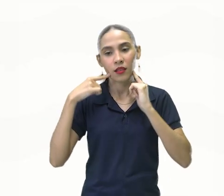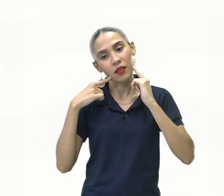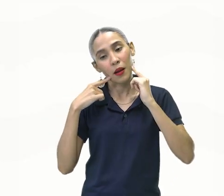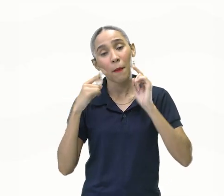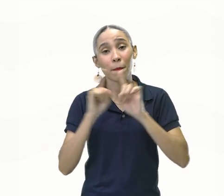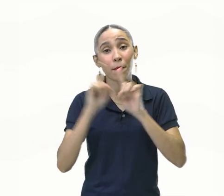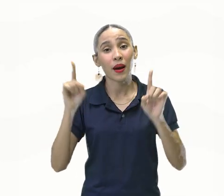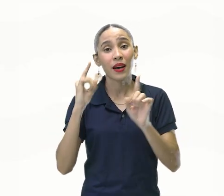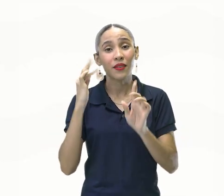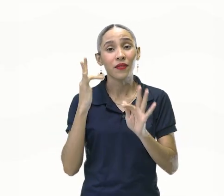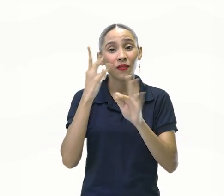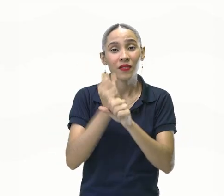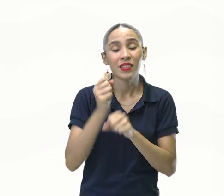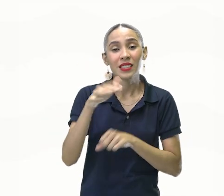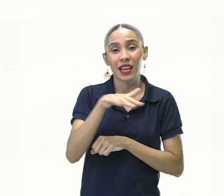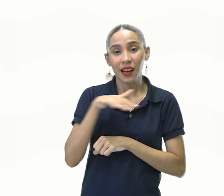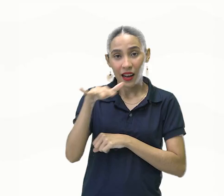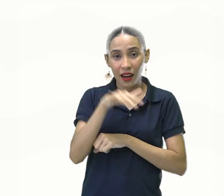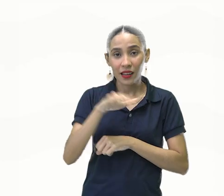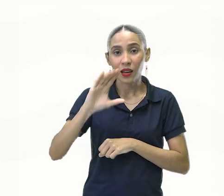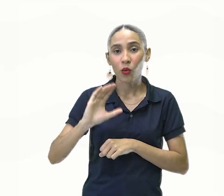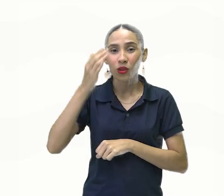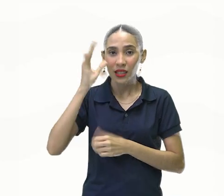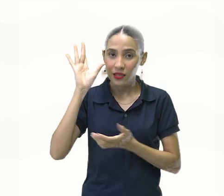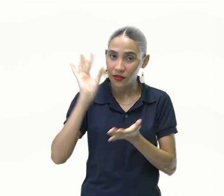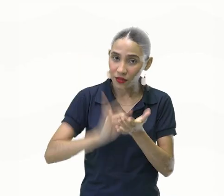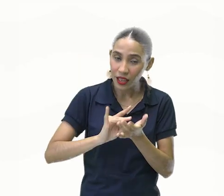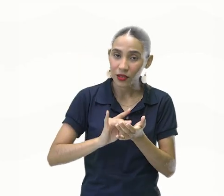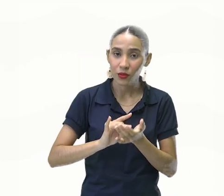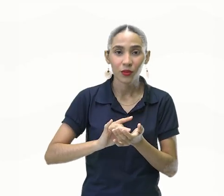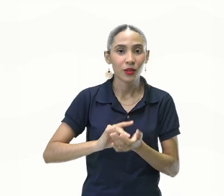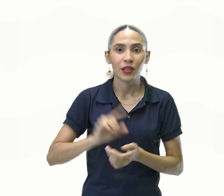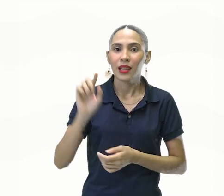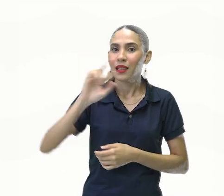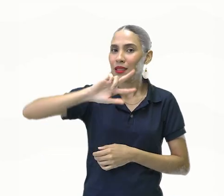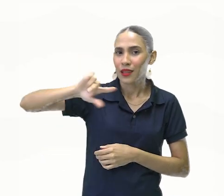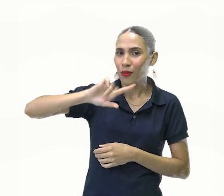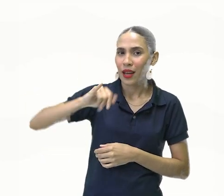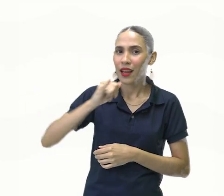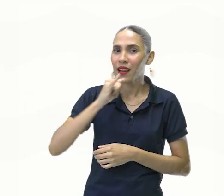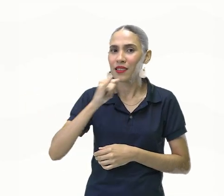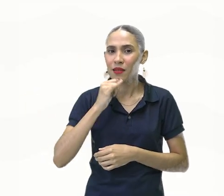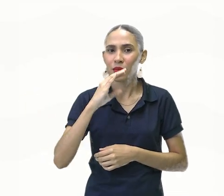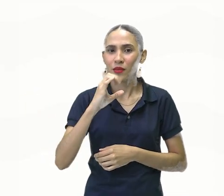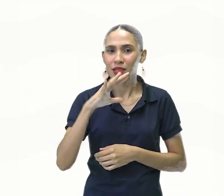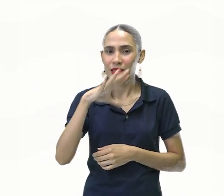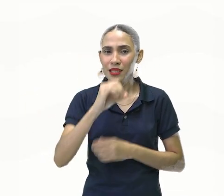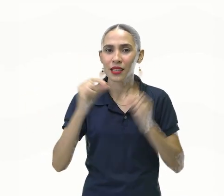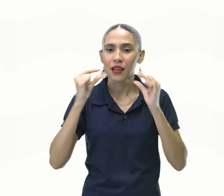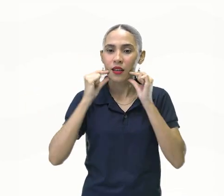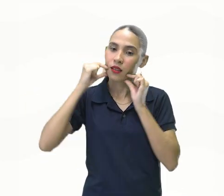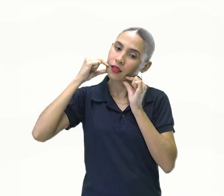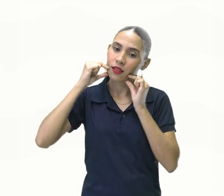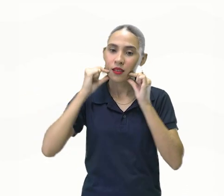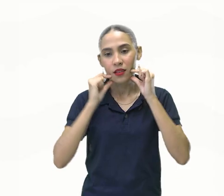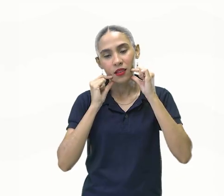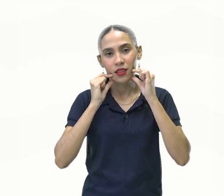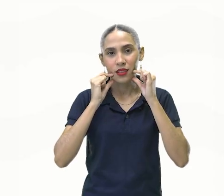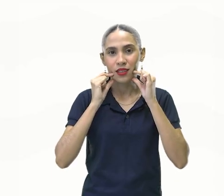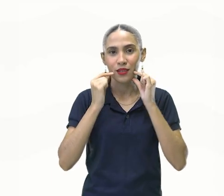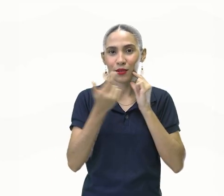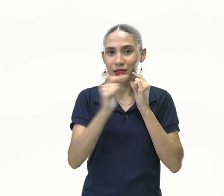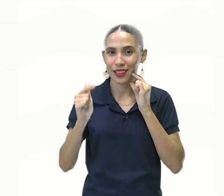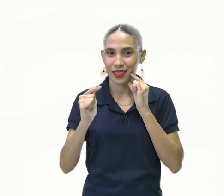mas claro que na física, nos fenômenos, quando ocorre na realidade, você não vai pensar que a Cecília vai ficar sem a